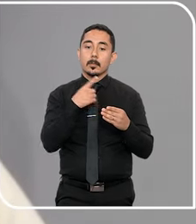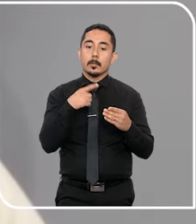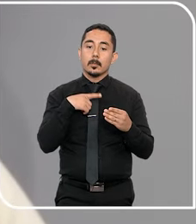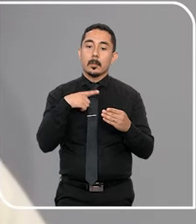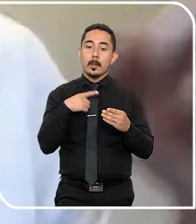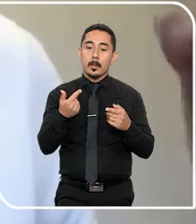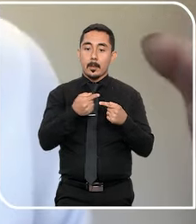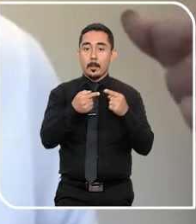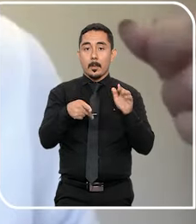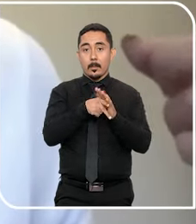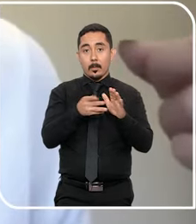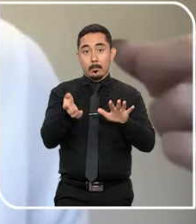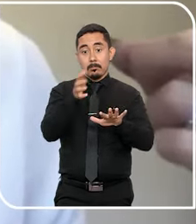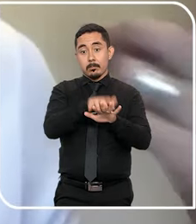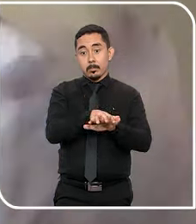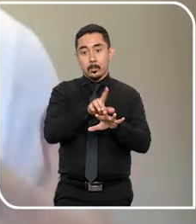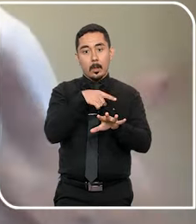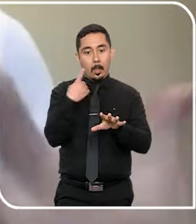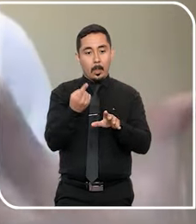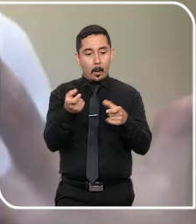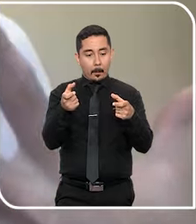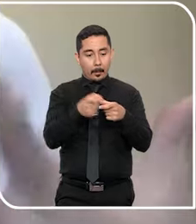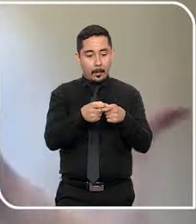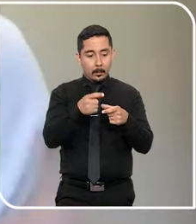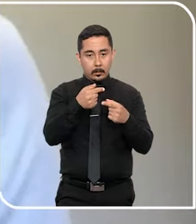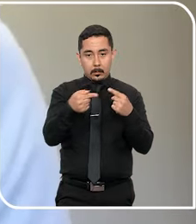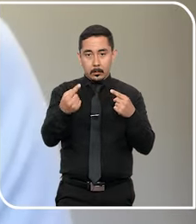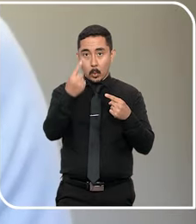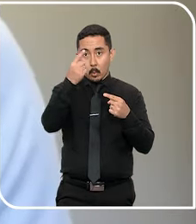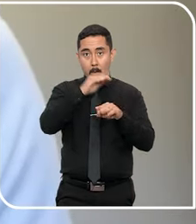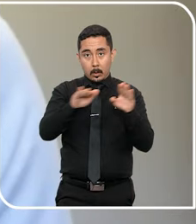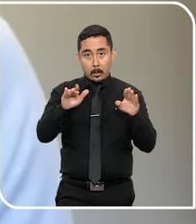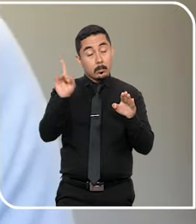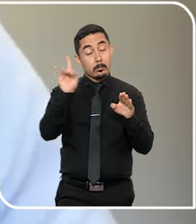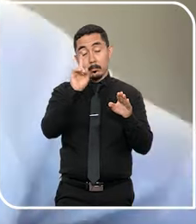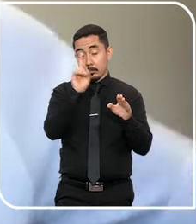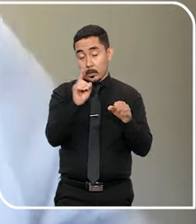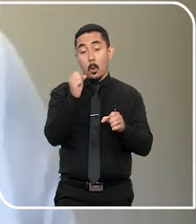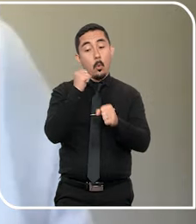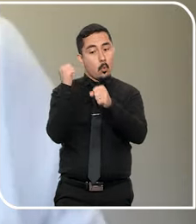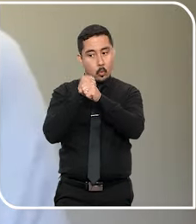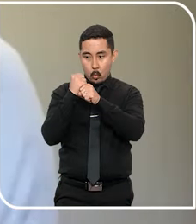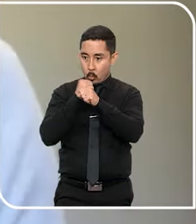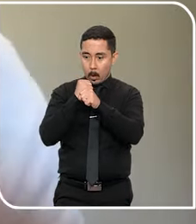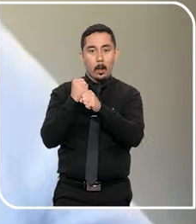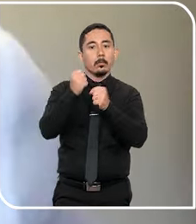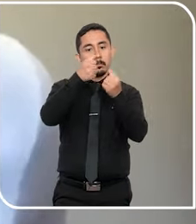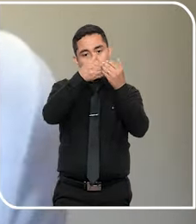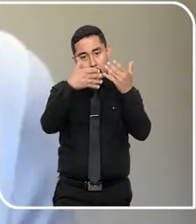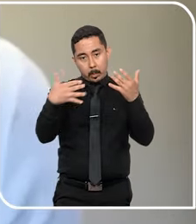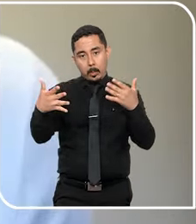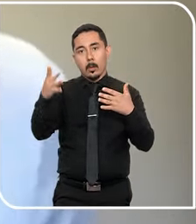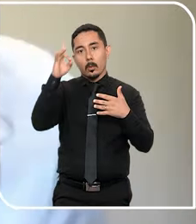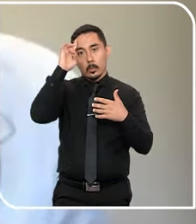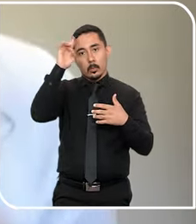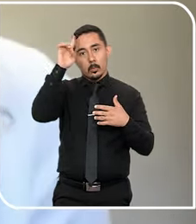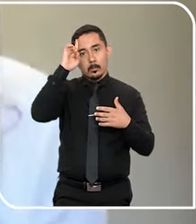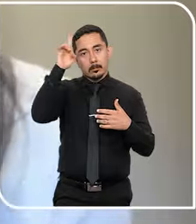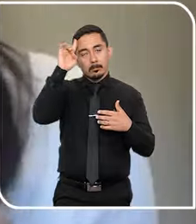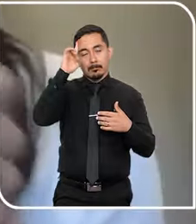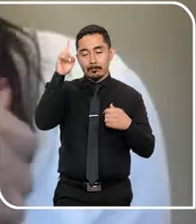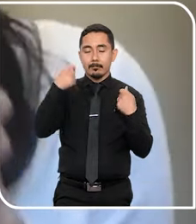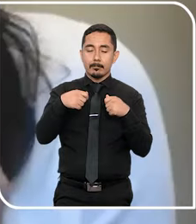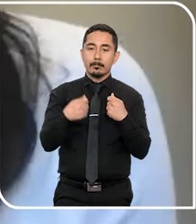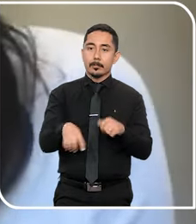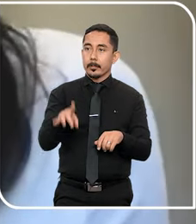frase ainda se a gente tem a semana da inclusão que a gente não se prenda isso só na semana né seja o ano todo assim não um debate rico